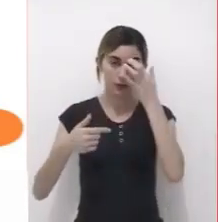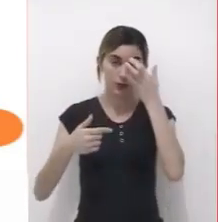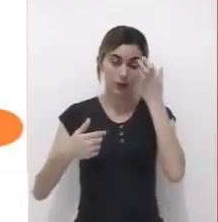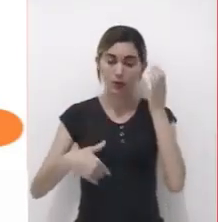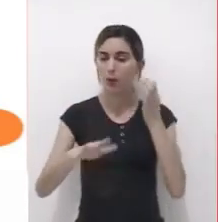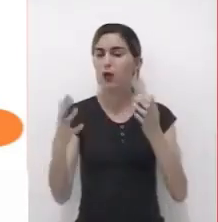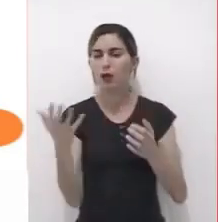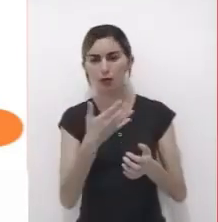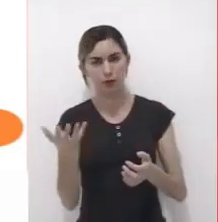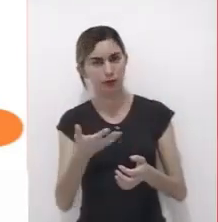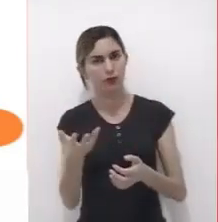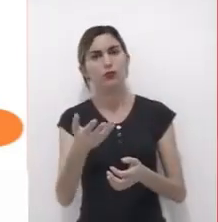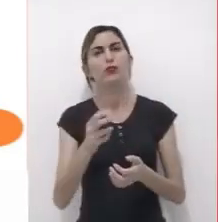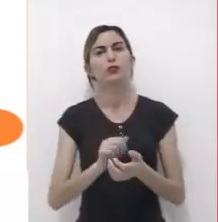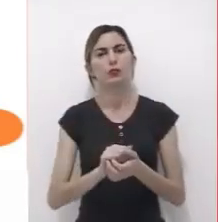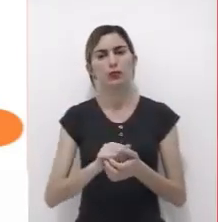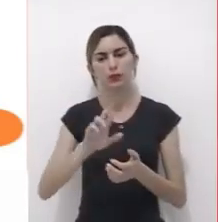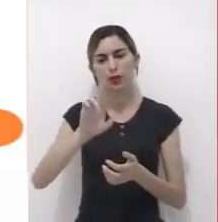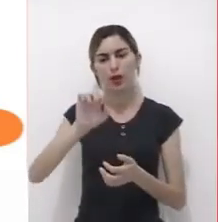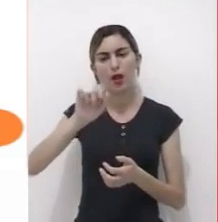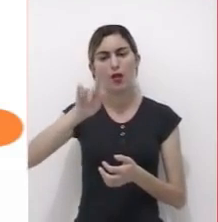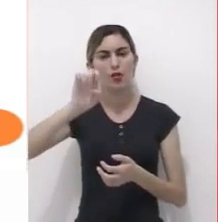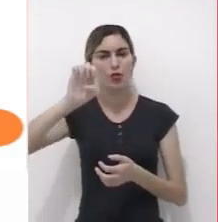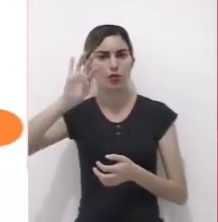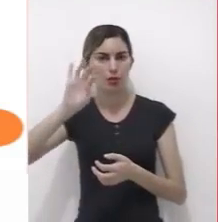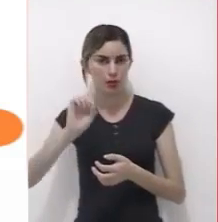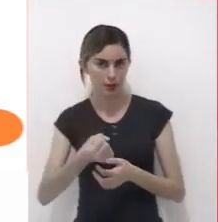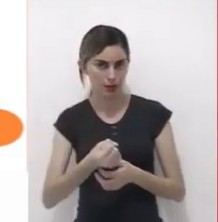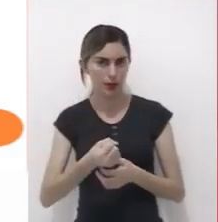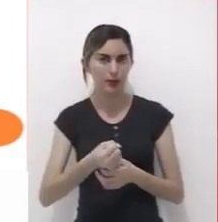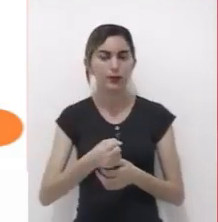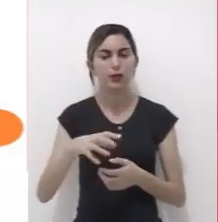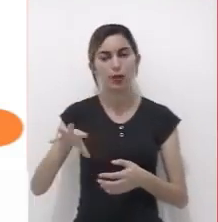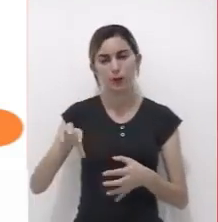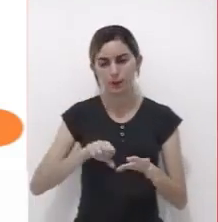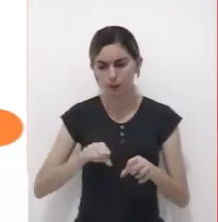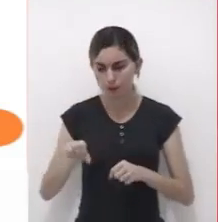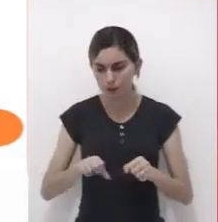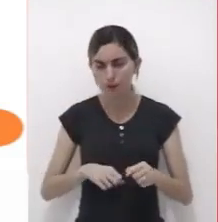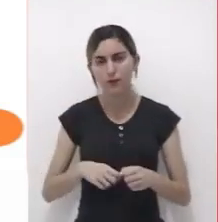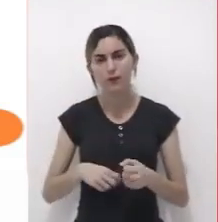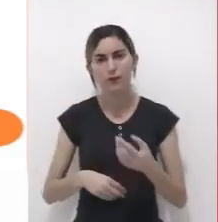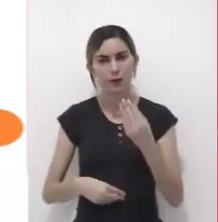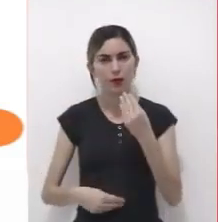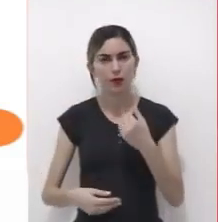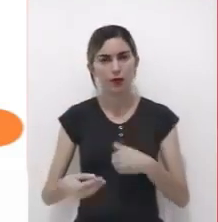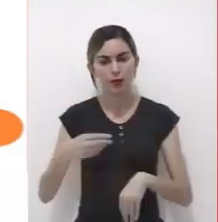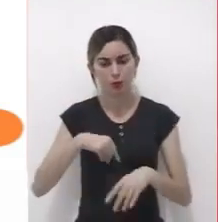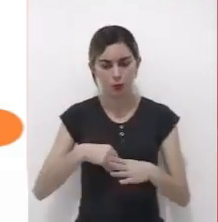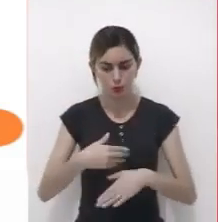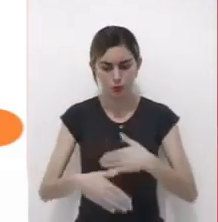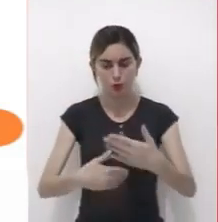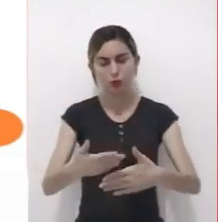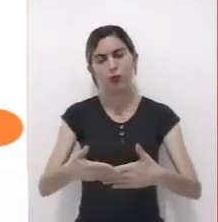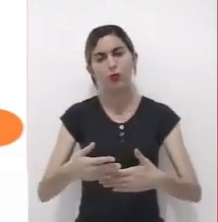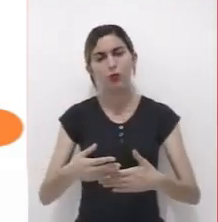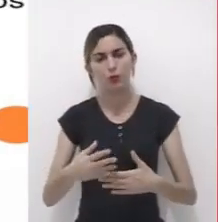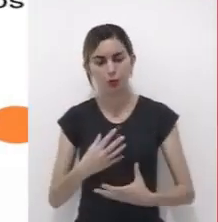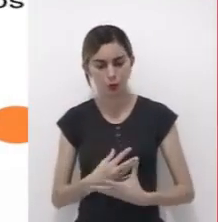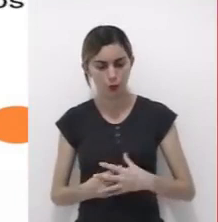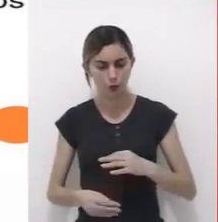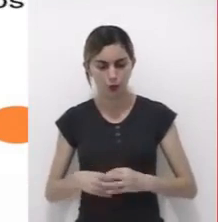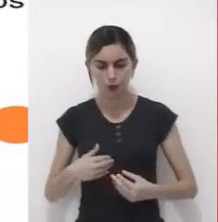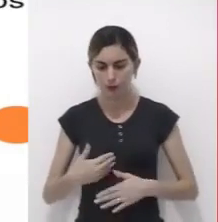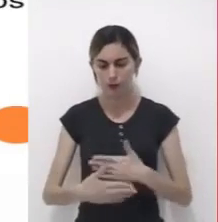formados numa maior velocidade e os reagentes, né, eles vão ser consumidos com o passar do